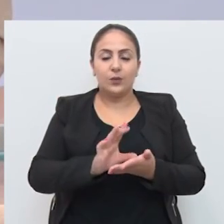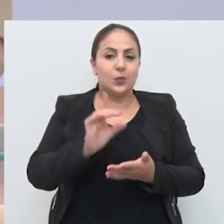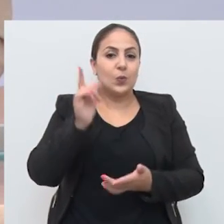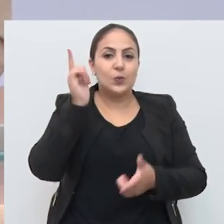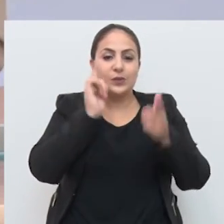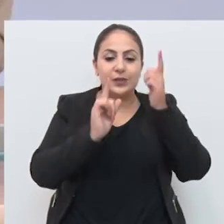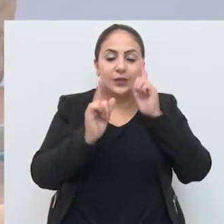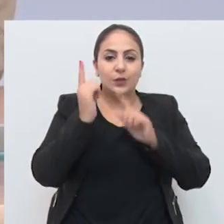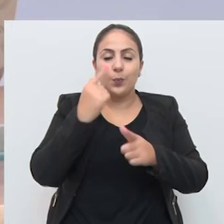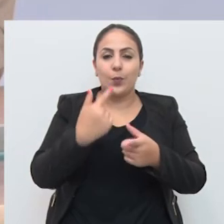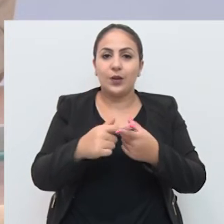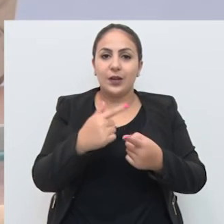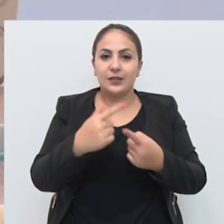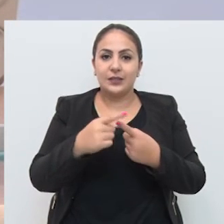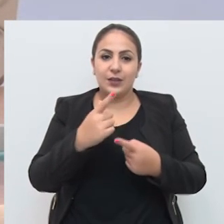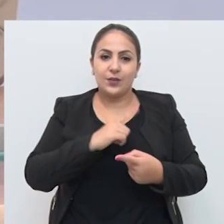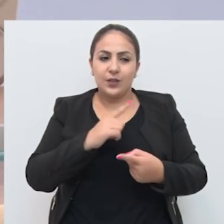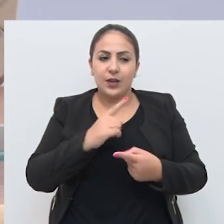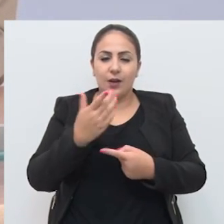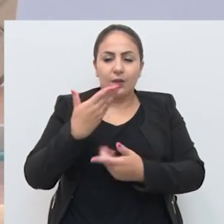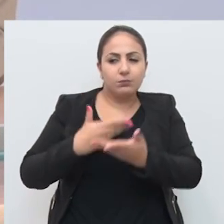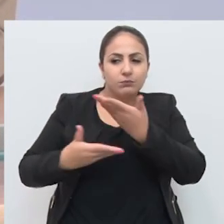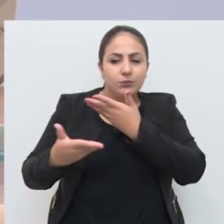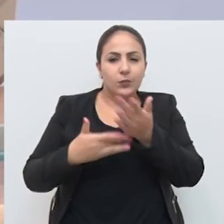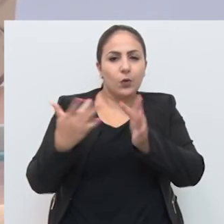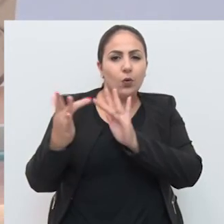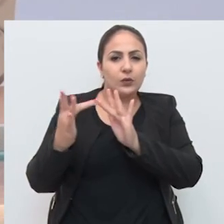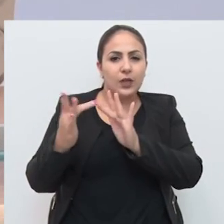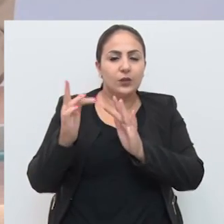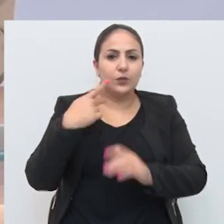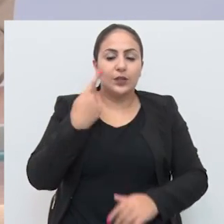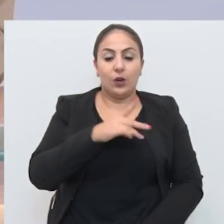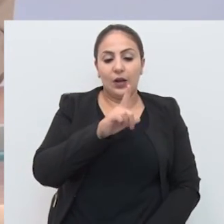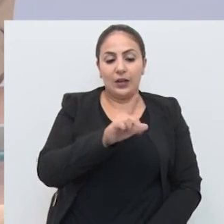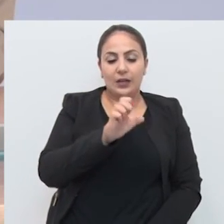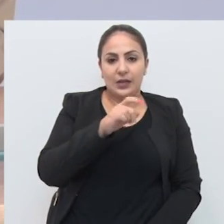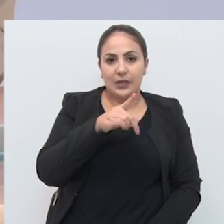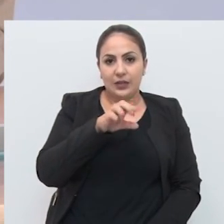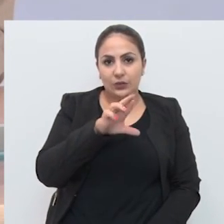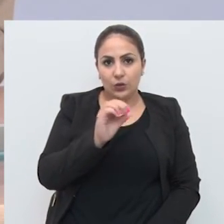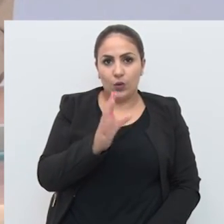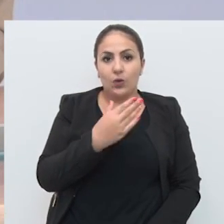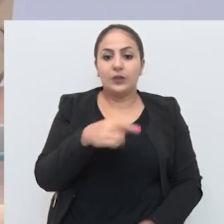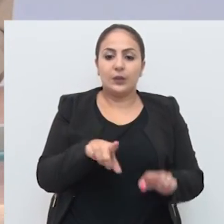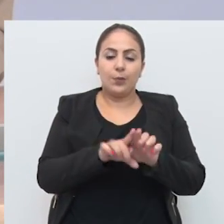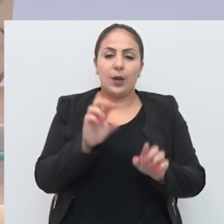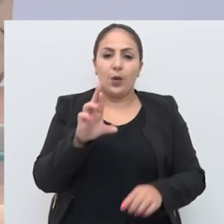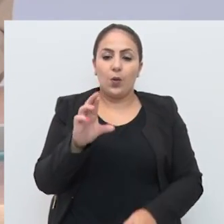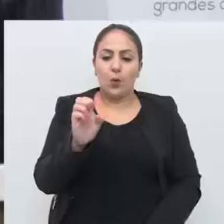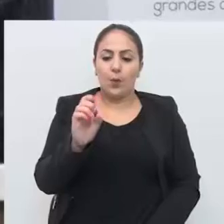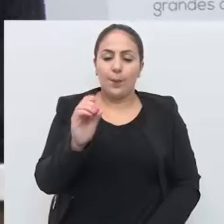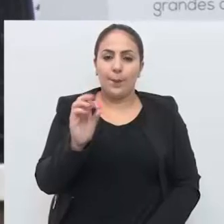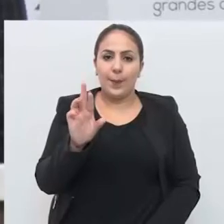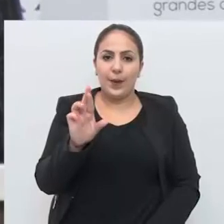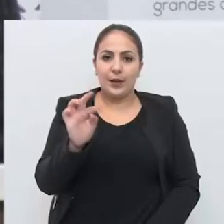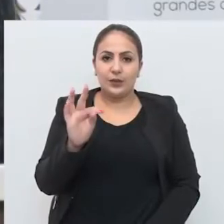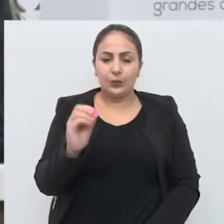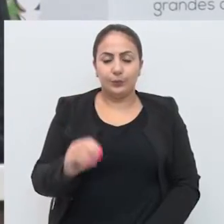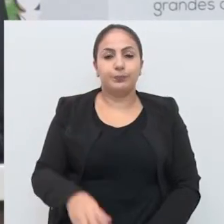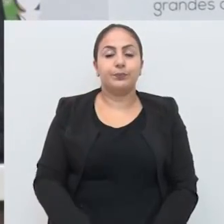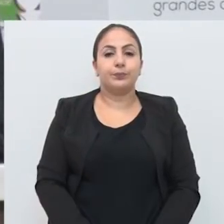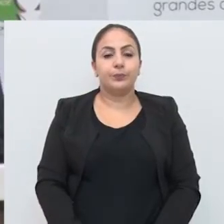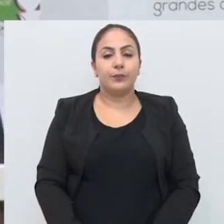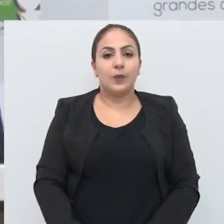foram conquistados através da intermediação dos vereadores Leandro Rosso e Roberto Gabriel Tozon. Atendendo